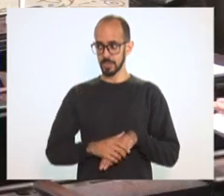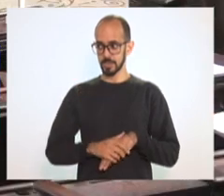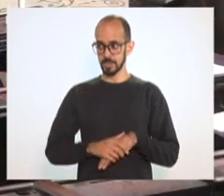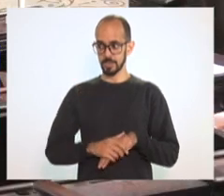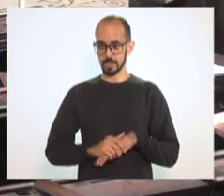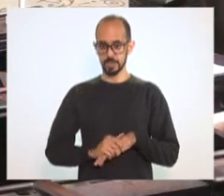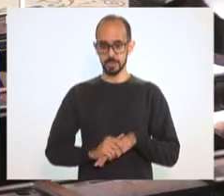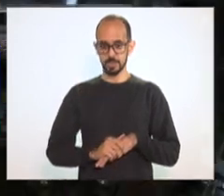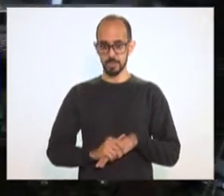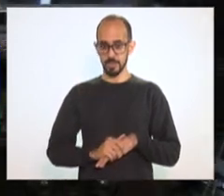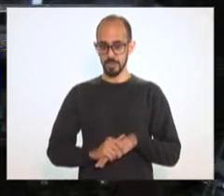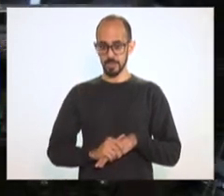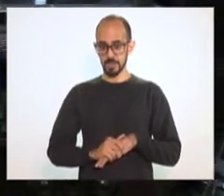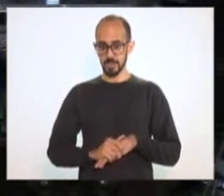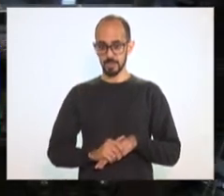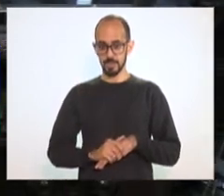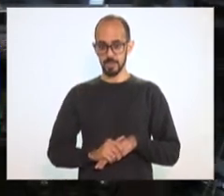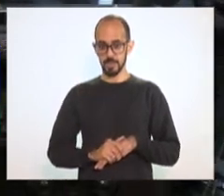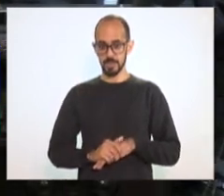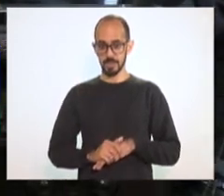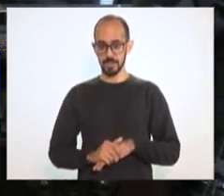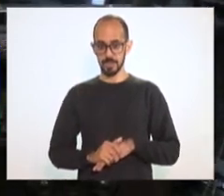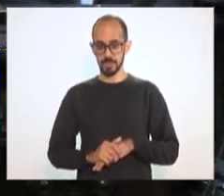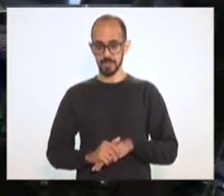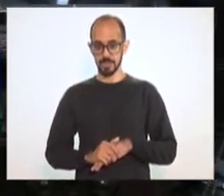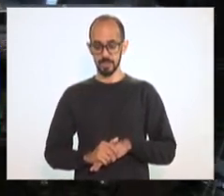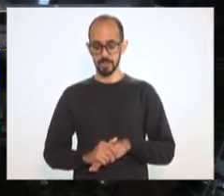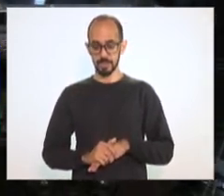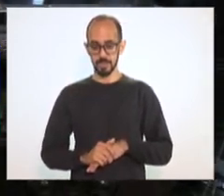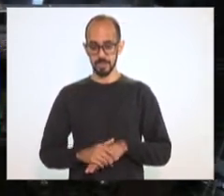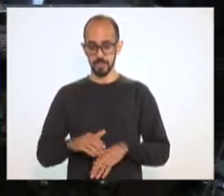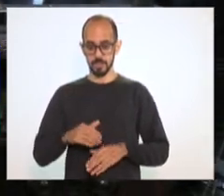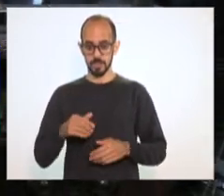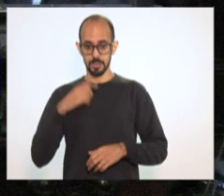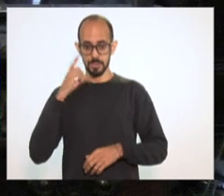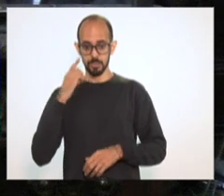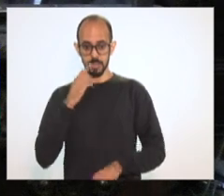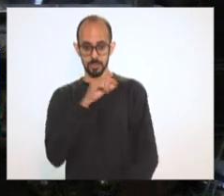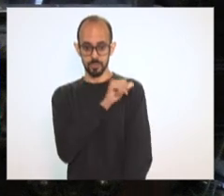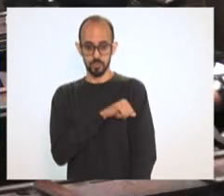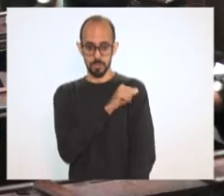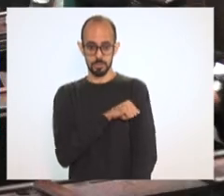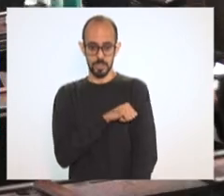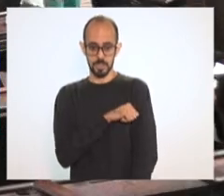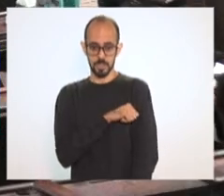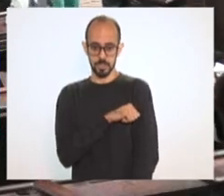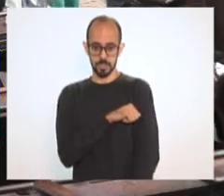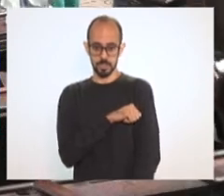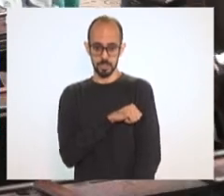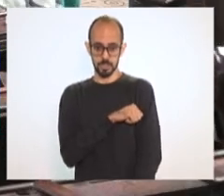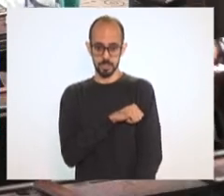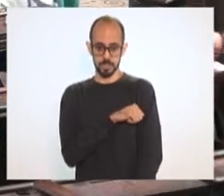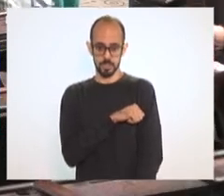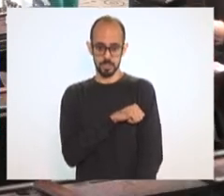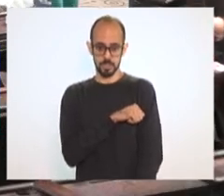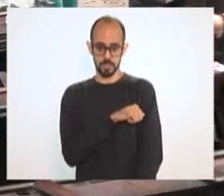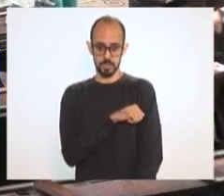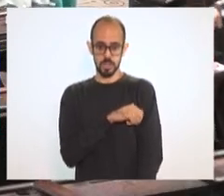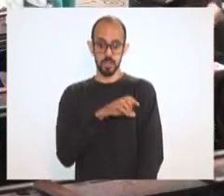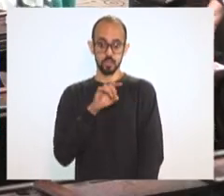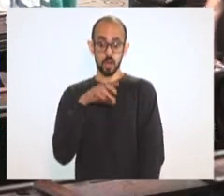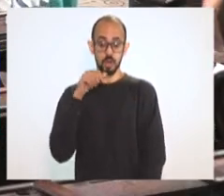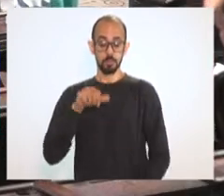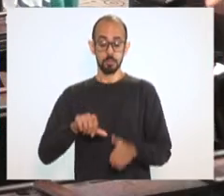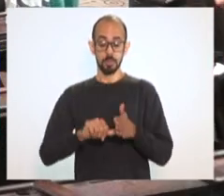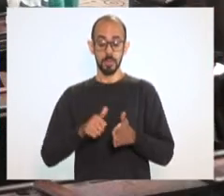pela comissão defesa dos direitos da mulher deputada enfermeira presidente só primeiro lembrar